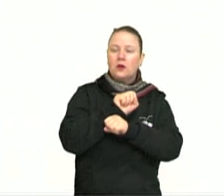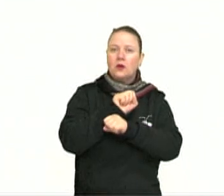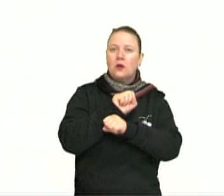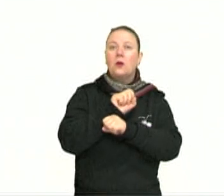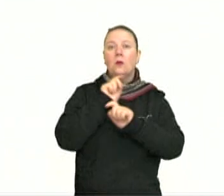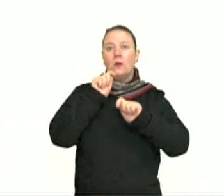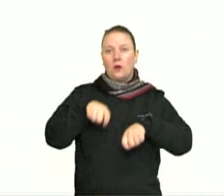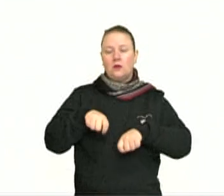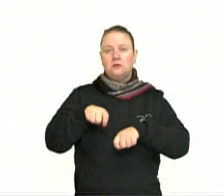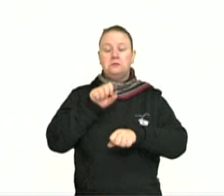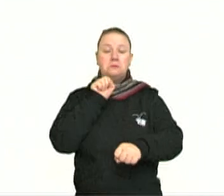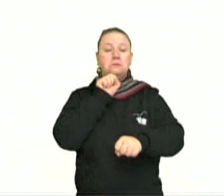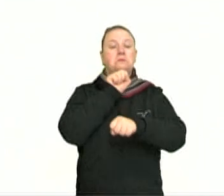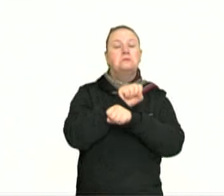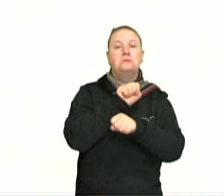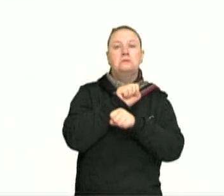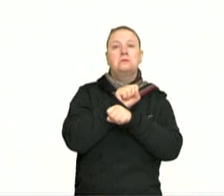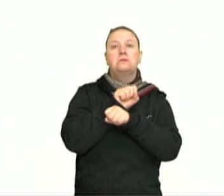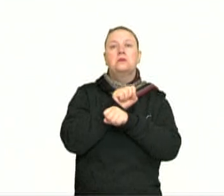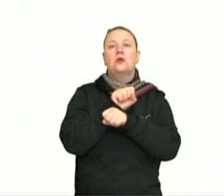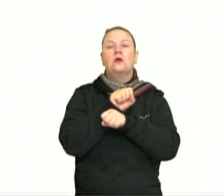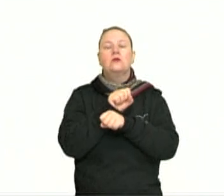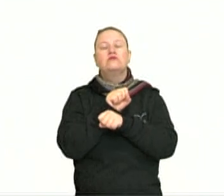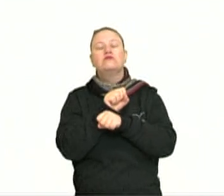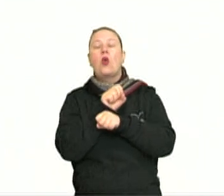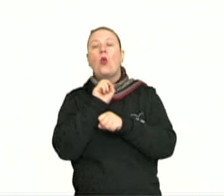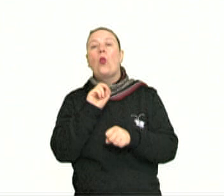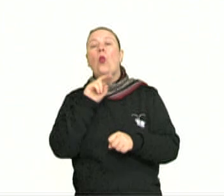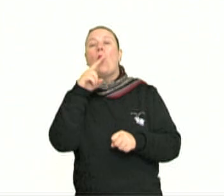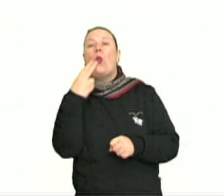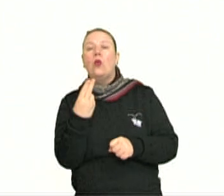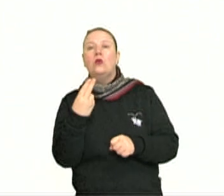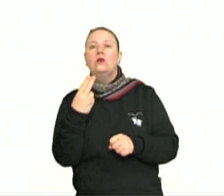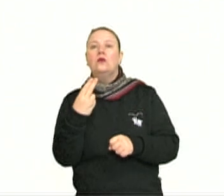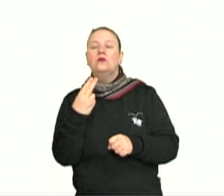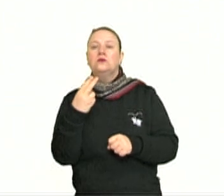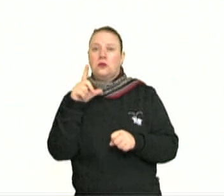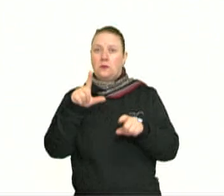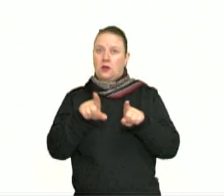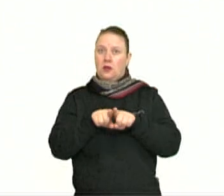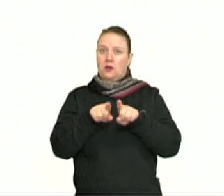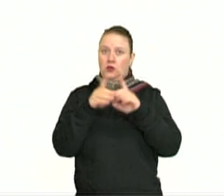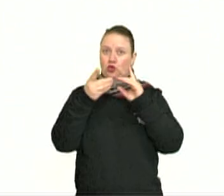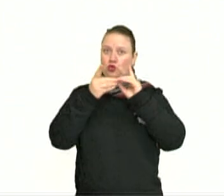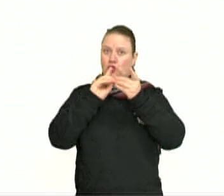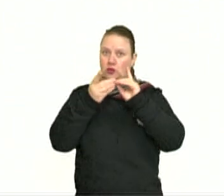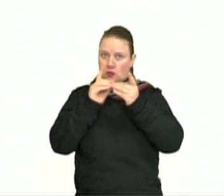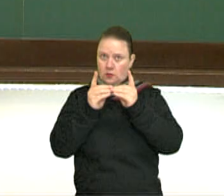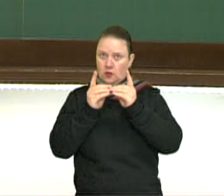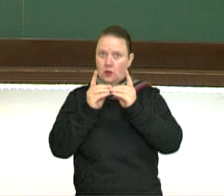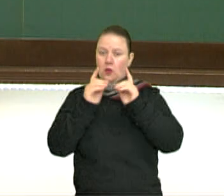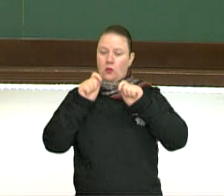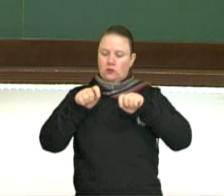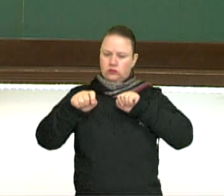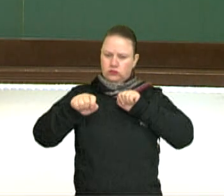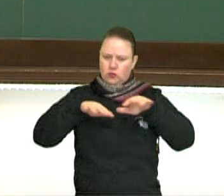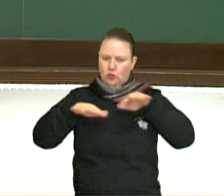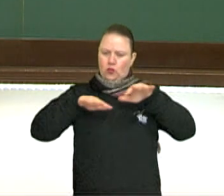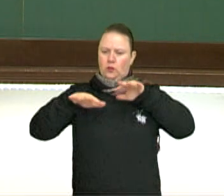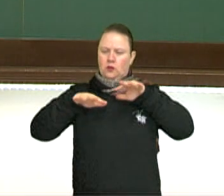ser o equilíbrio estático, que é quando você tem um repouso, ou o equilíbrio dinâmico, quando você está em movimento retilíneo e